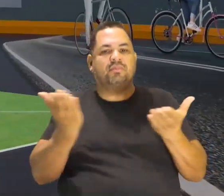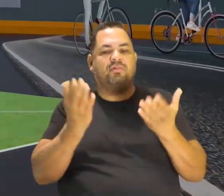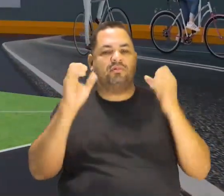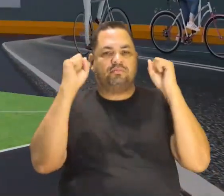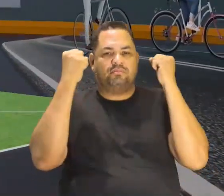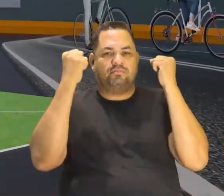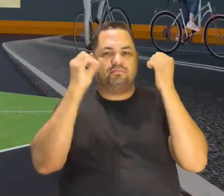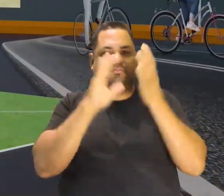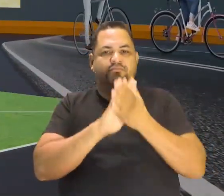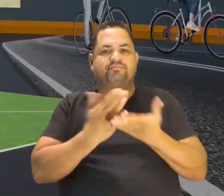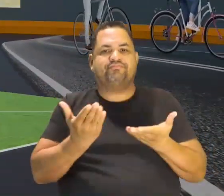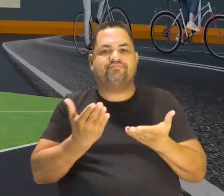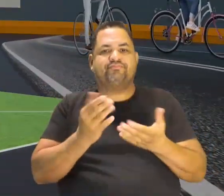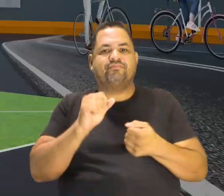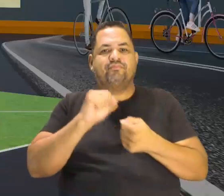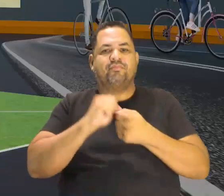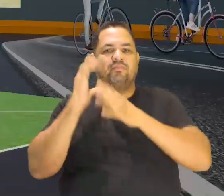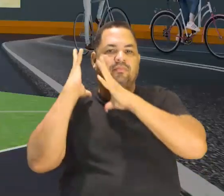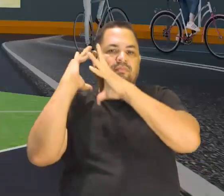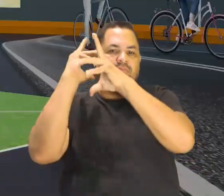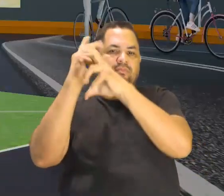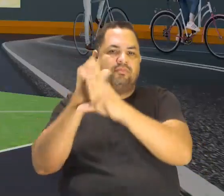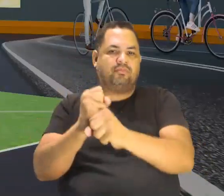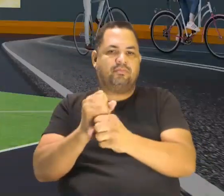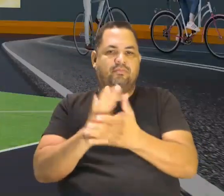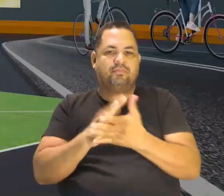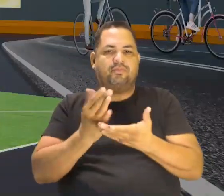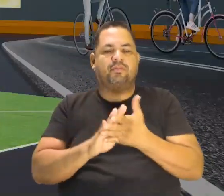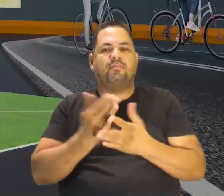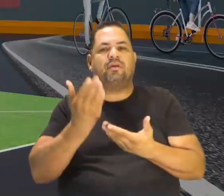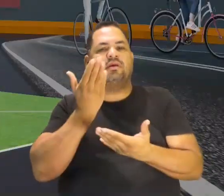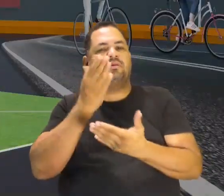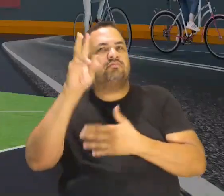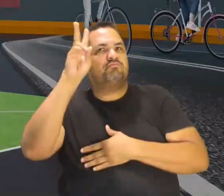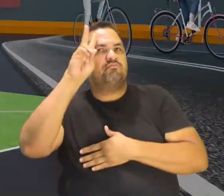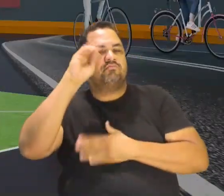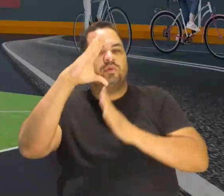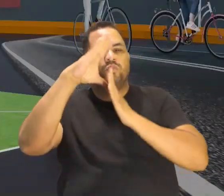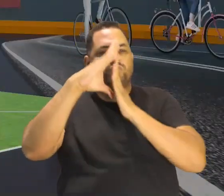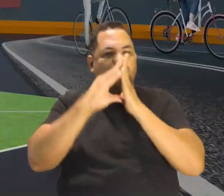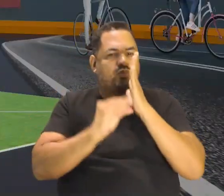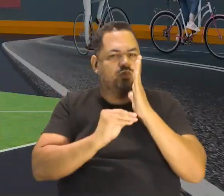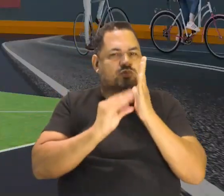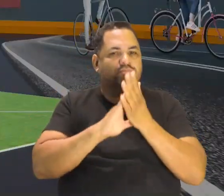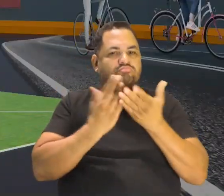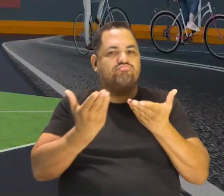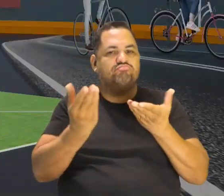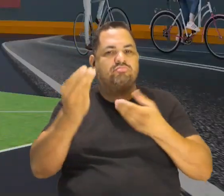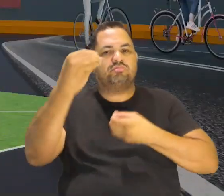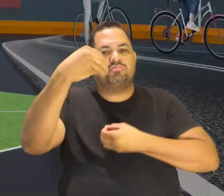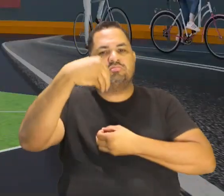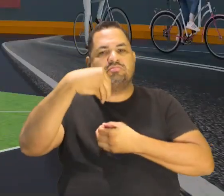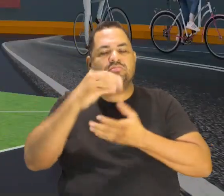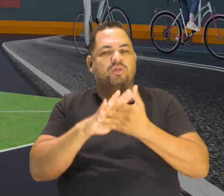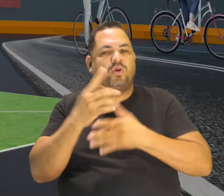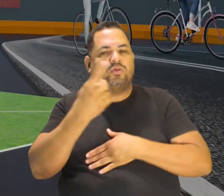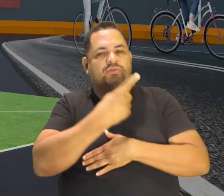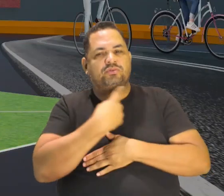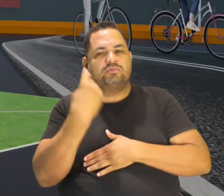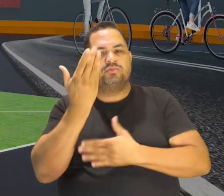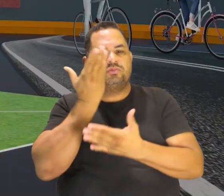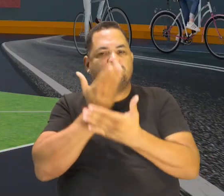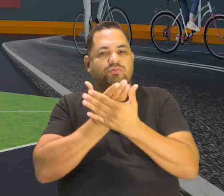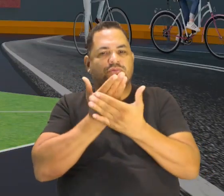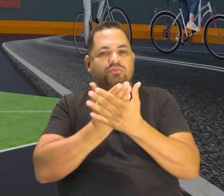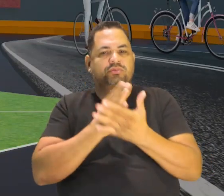nós iremos fazer a nossa revisão aí para ver os conteúdos que são aí pertinentes, a gente está observando. E eu